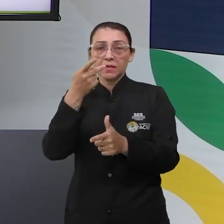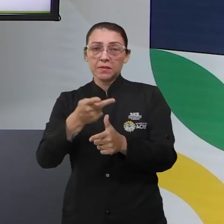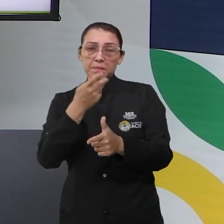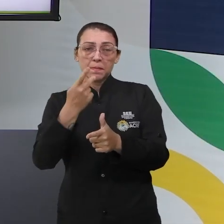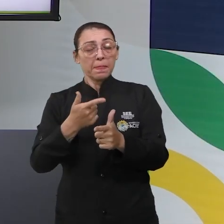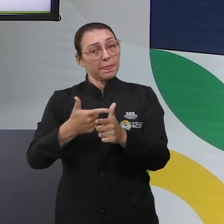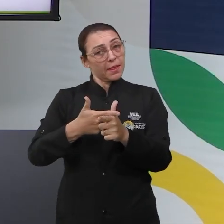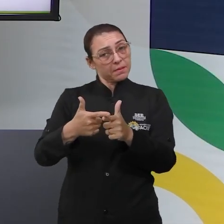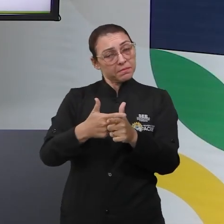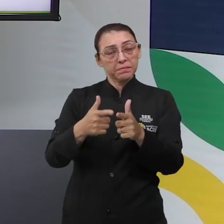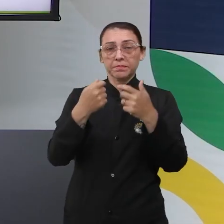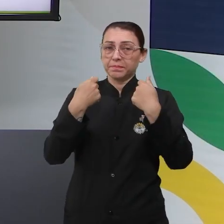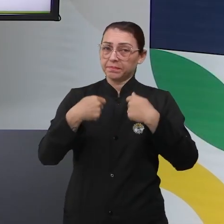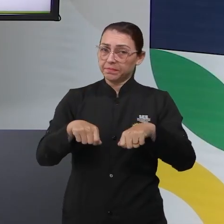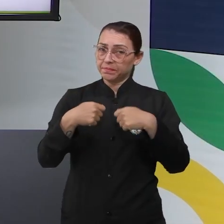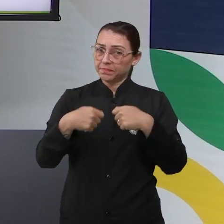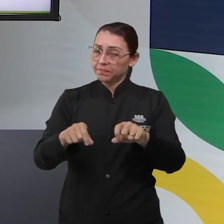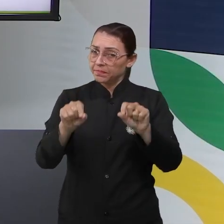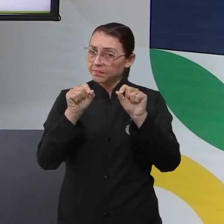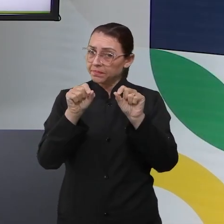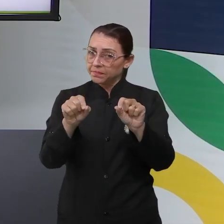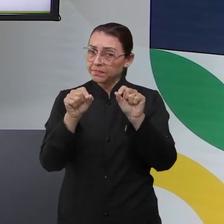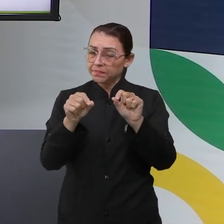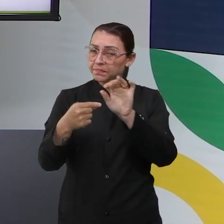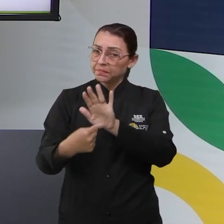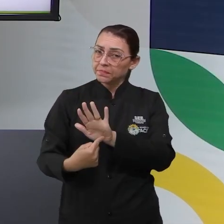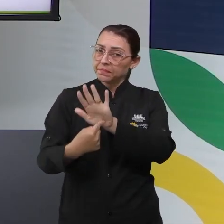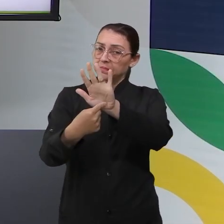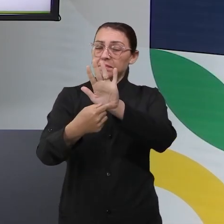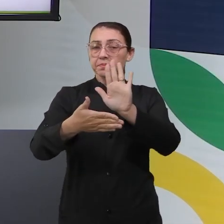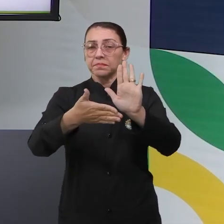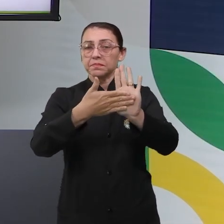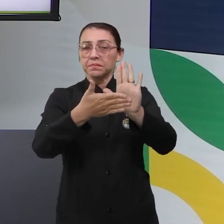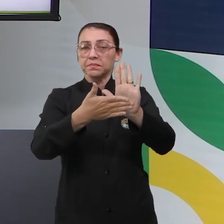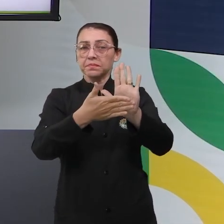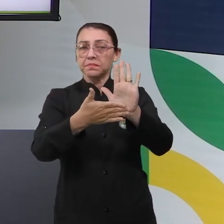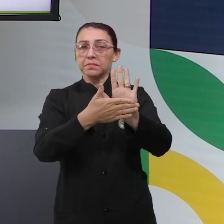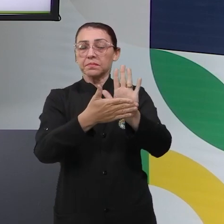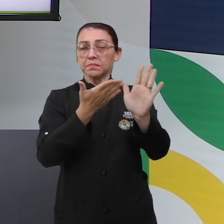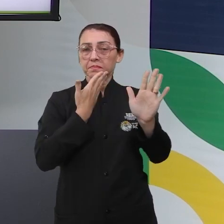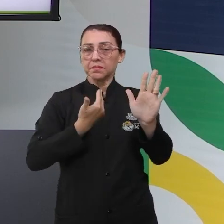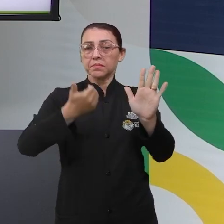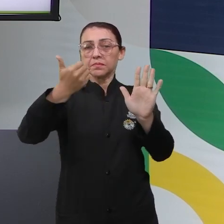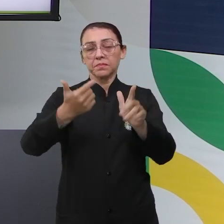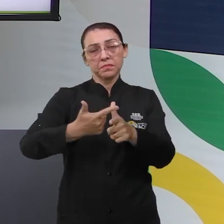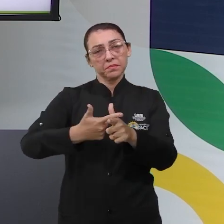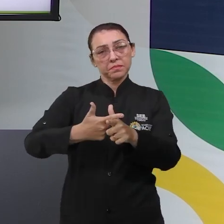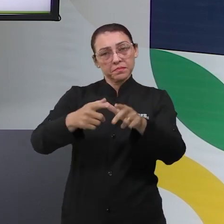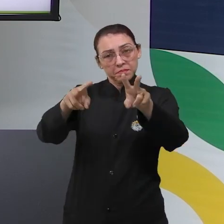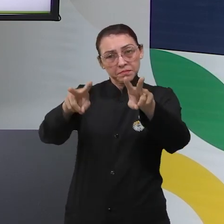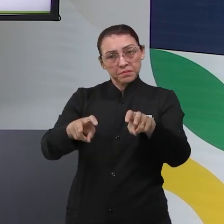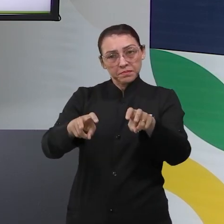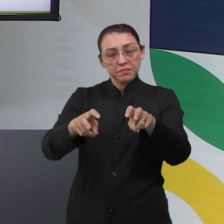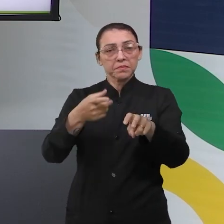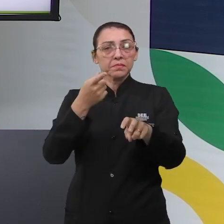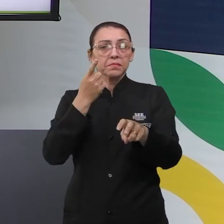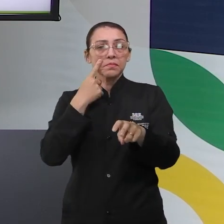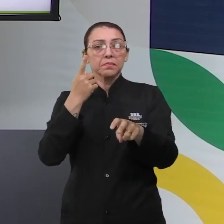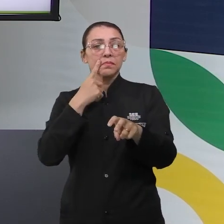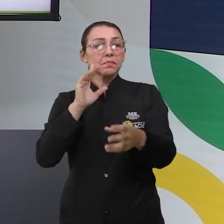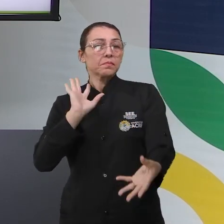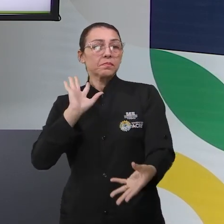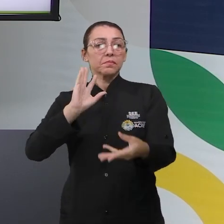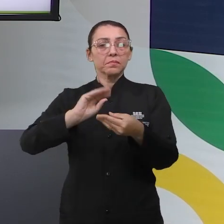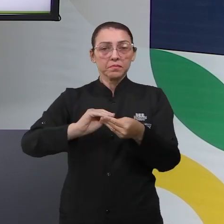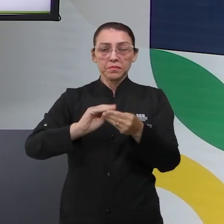um problema, você precisa o quê? Você precisa apresentar uma proposta de intervenção sobre aquele tema. Então, olha o nome,